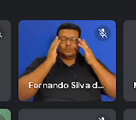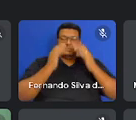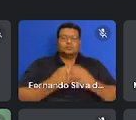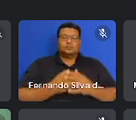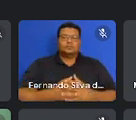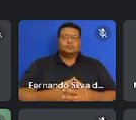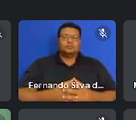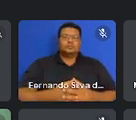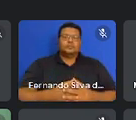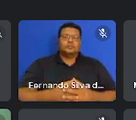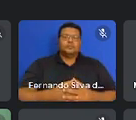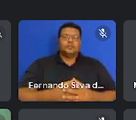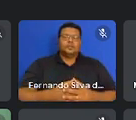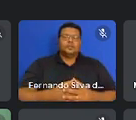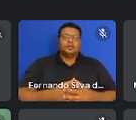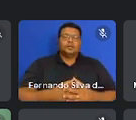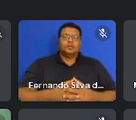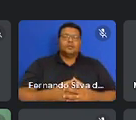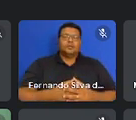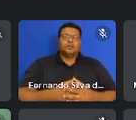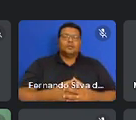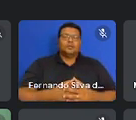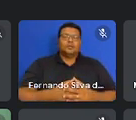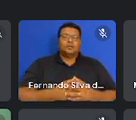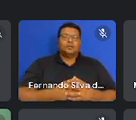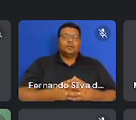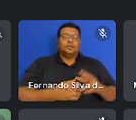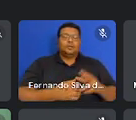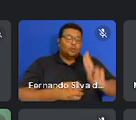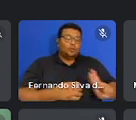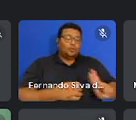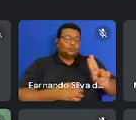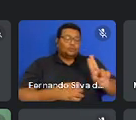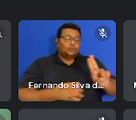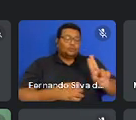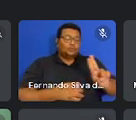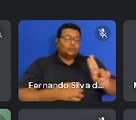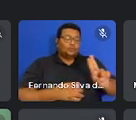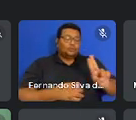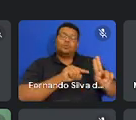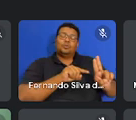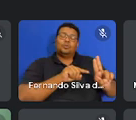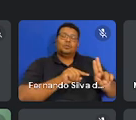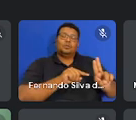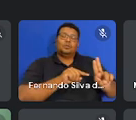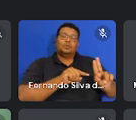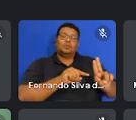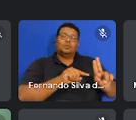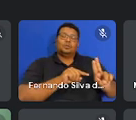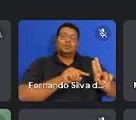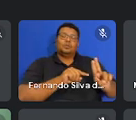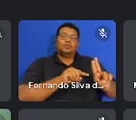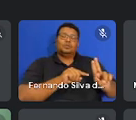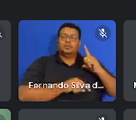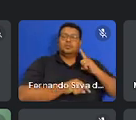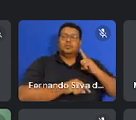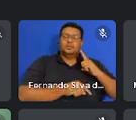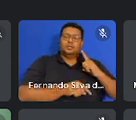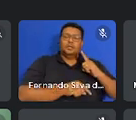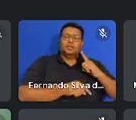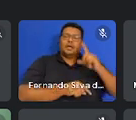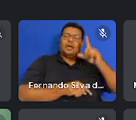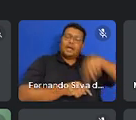E o número total de possibilidades, que seria o conjunto U, o número de elementos do conjunto U,